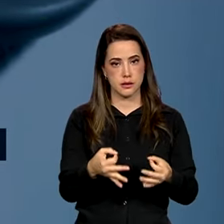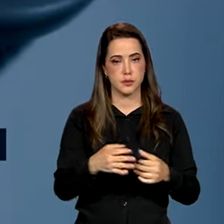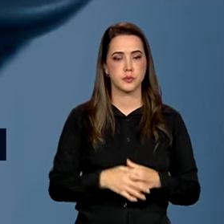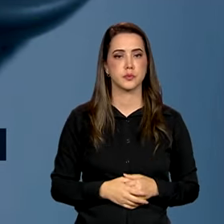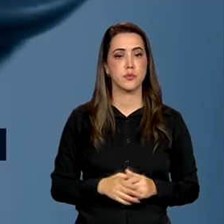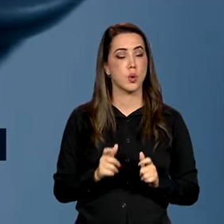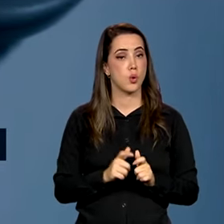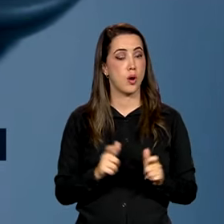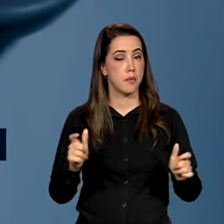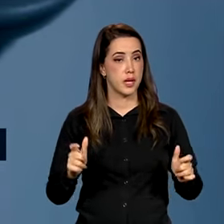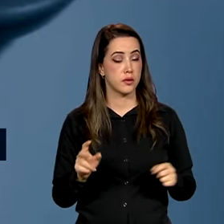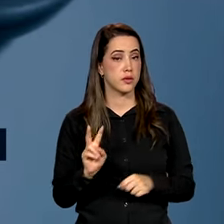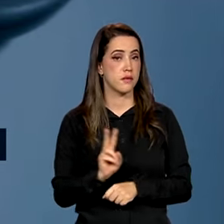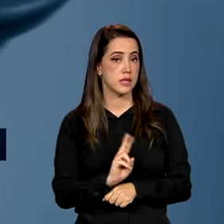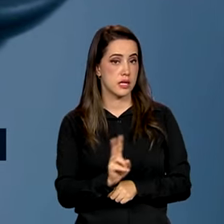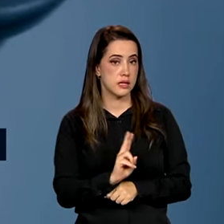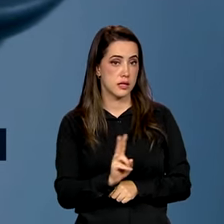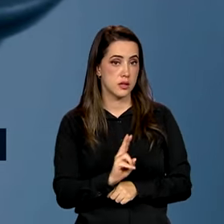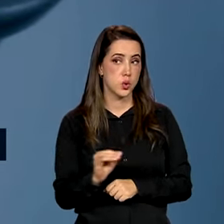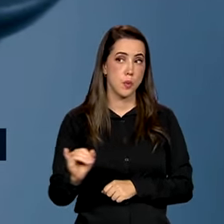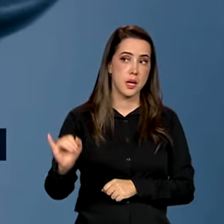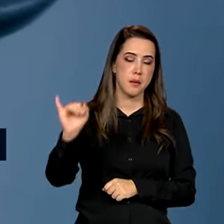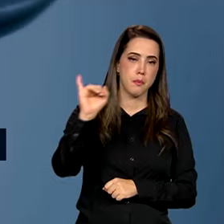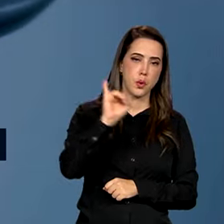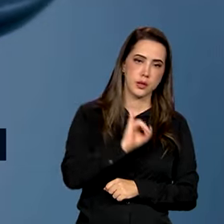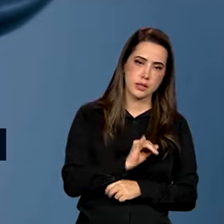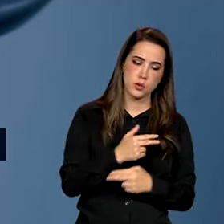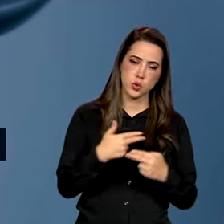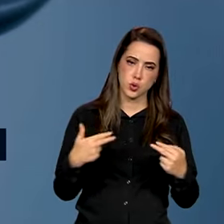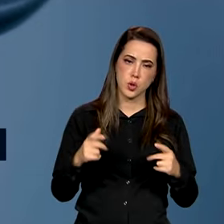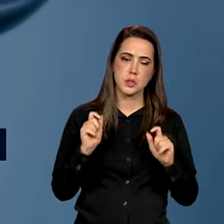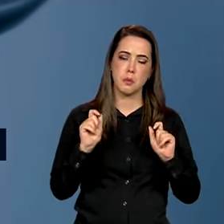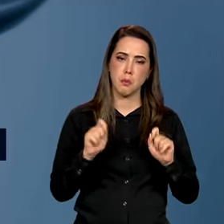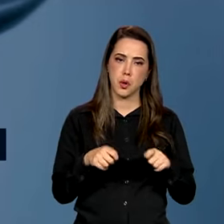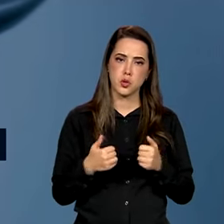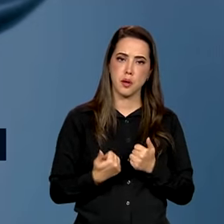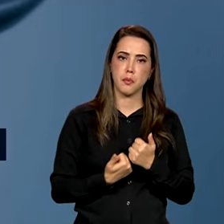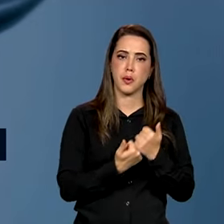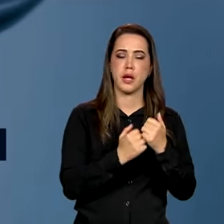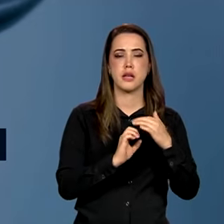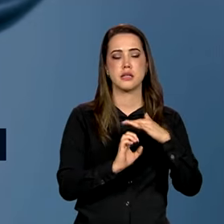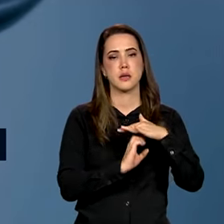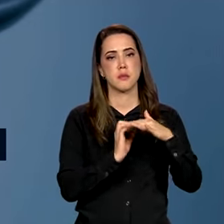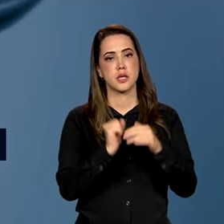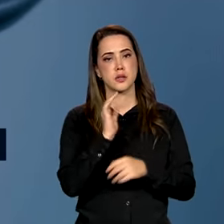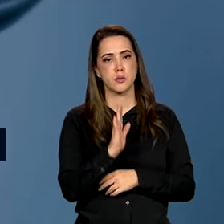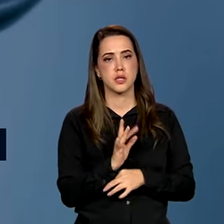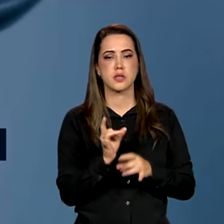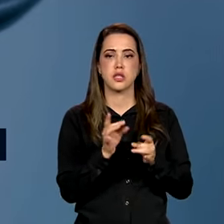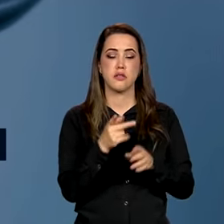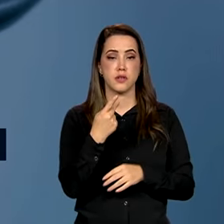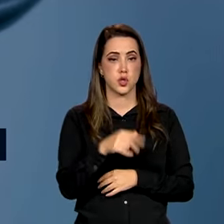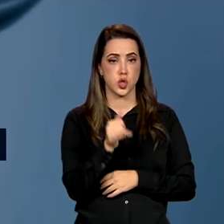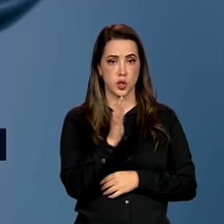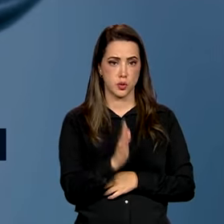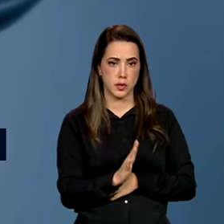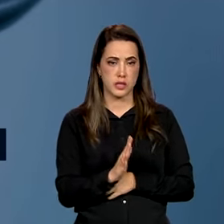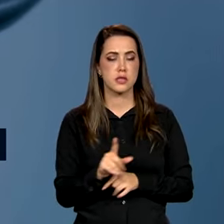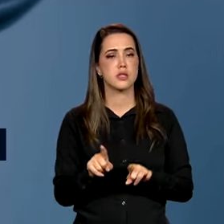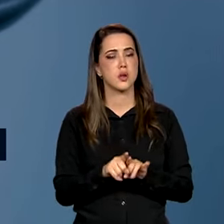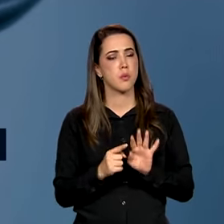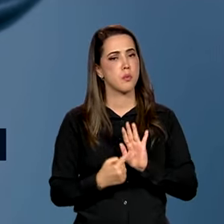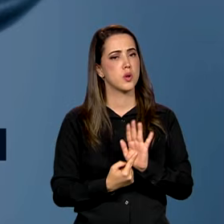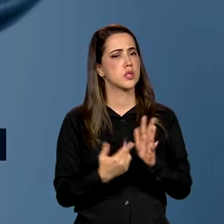o aumento da fiscalização sobre a importação de produtos tem o objetivo de favorecer as empresas brasileiras que vendem internamente no país e